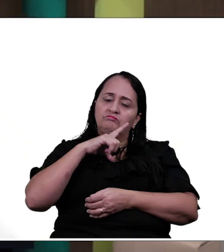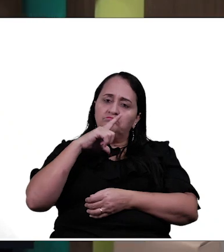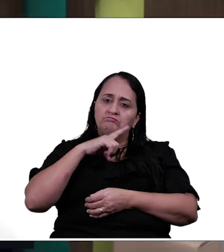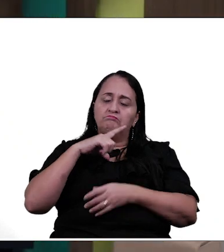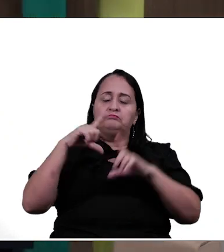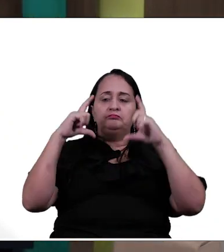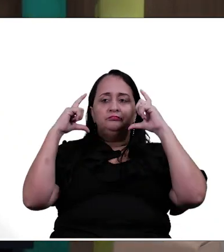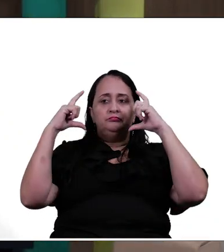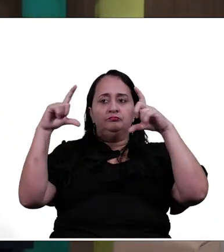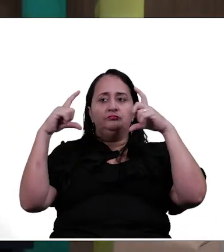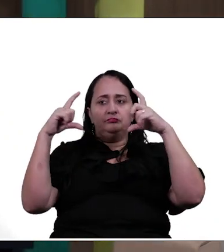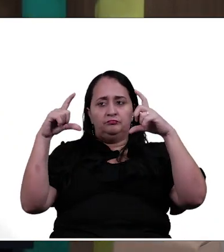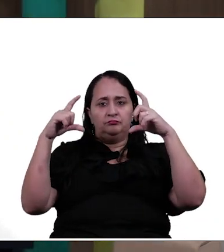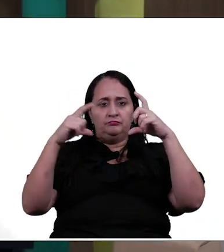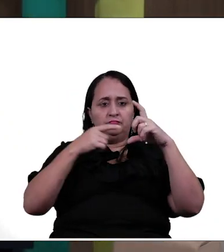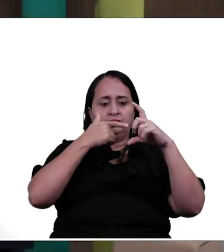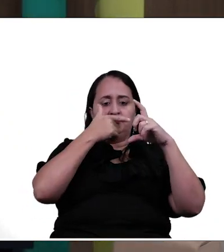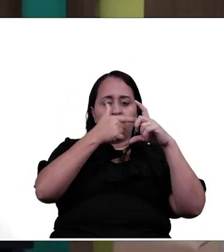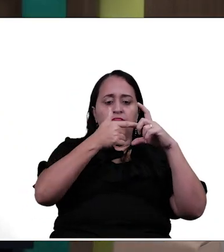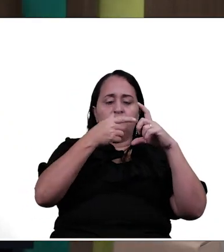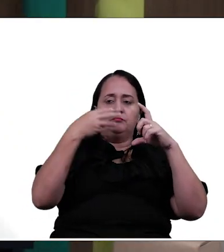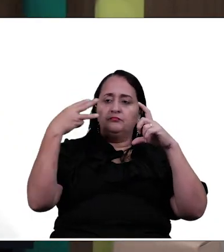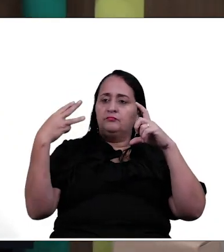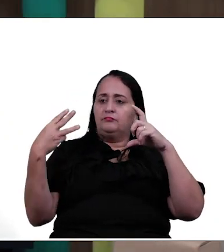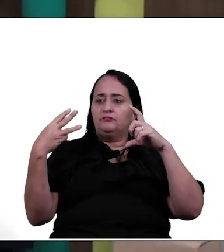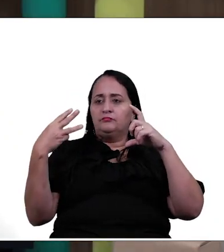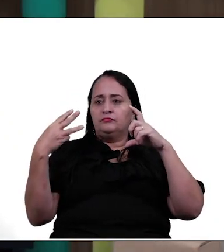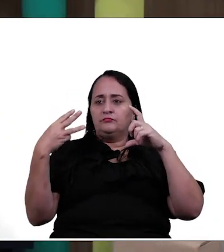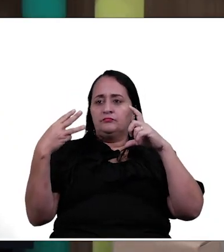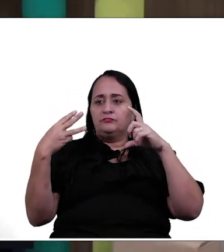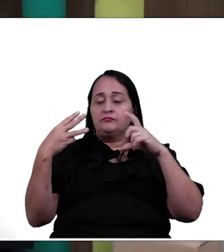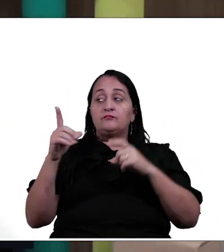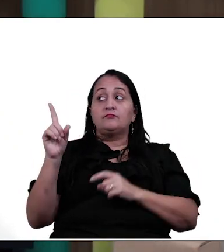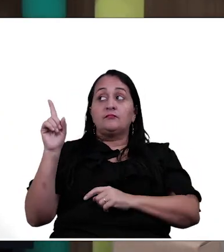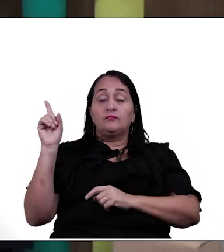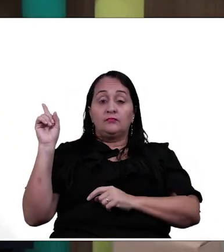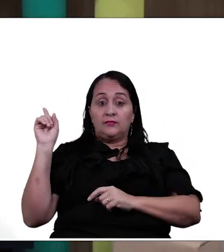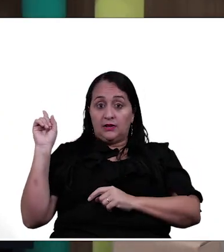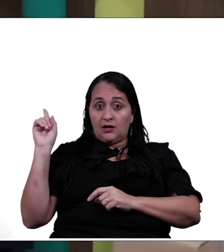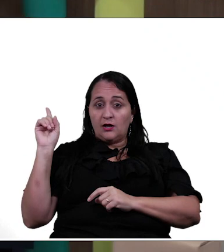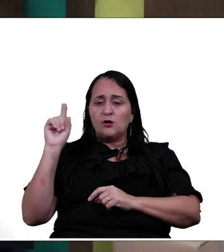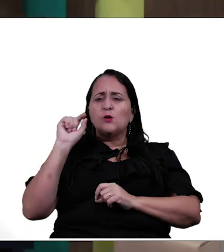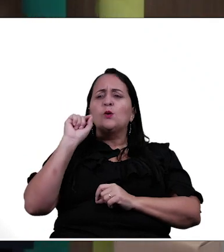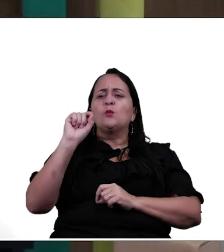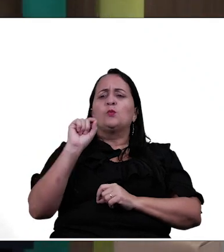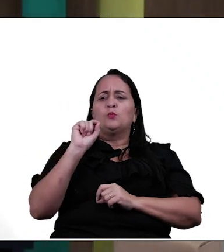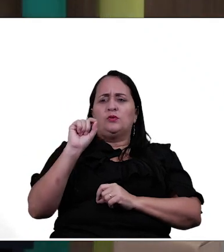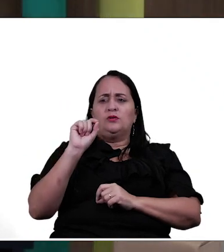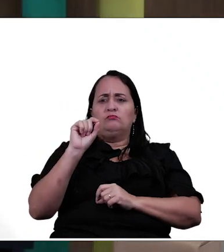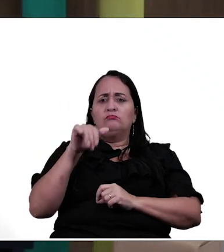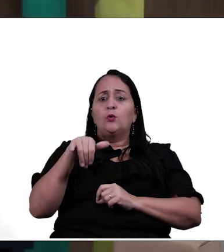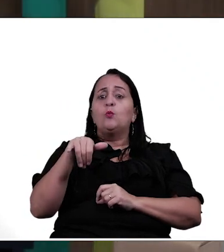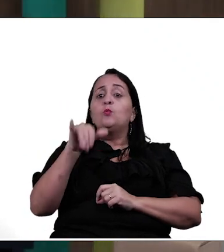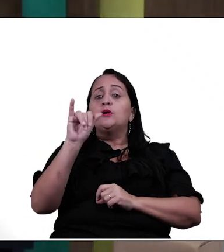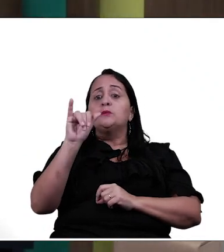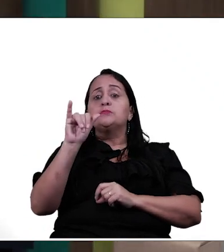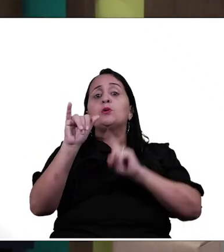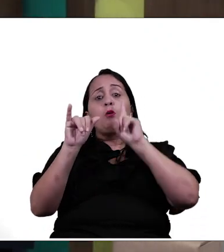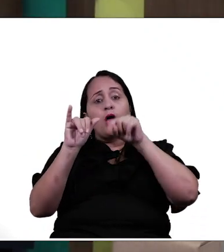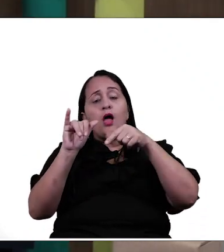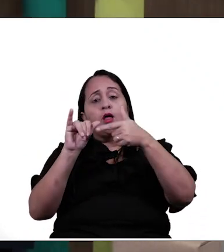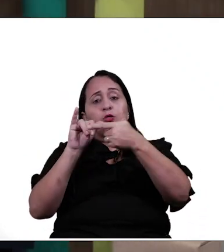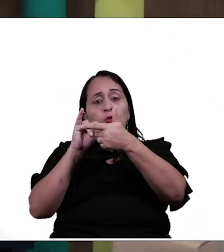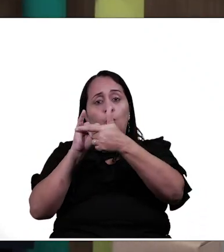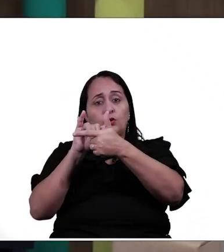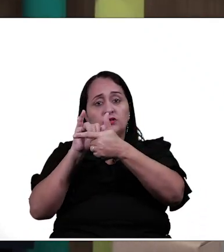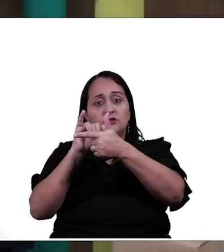1. Escrevi na forma de fração. O número menos 5 é um número inteiro? Sim, porque